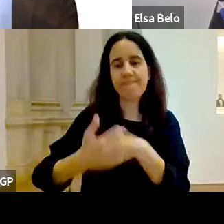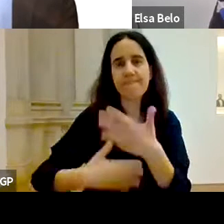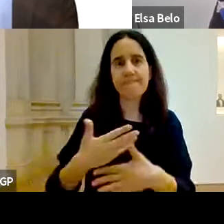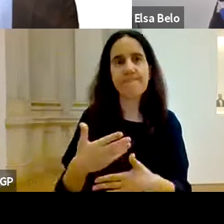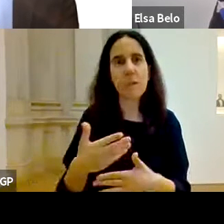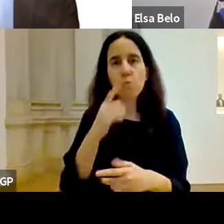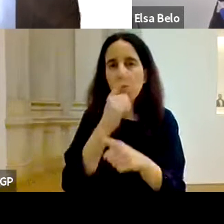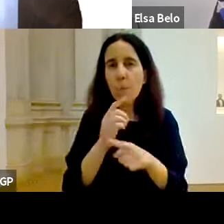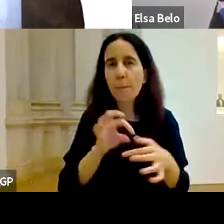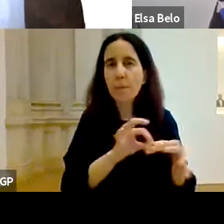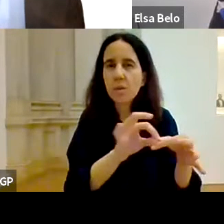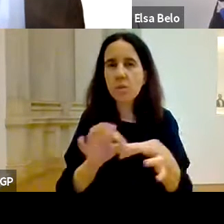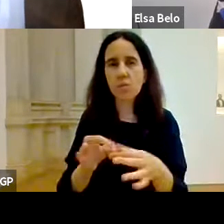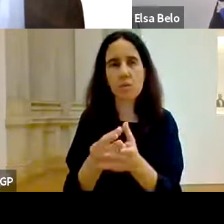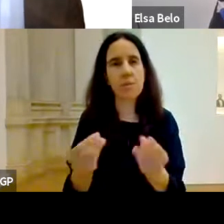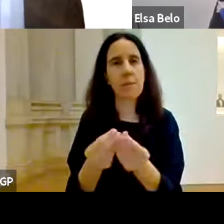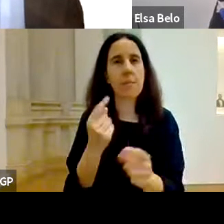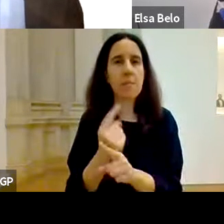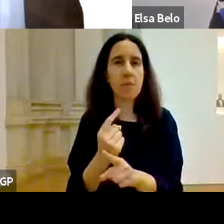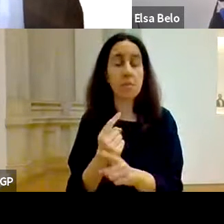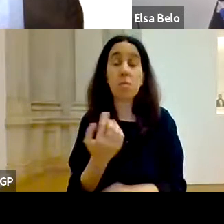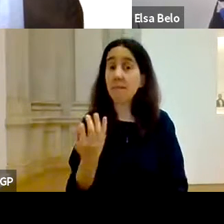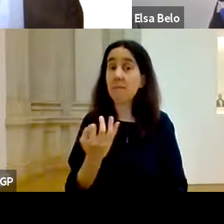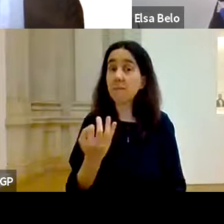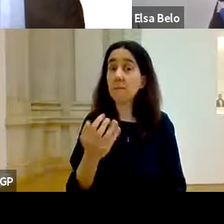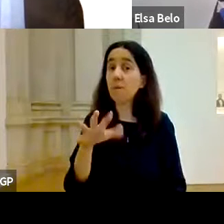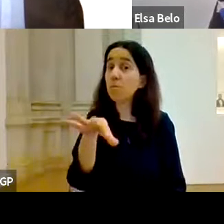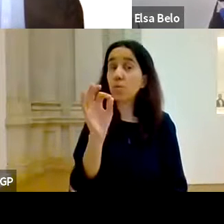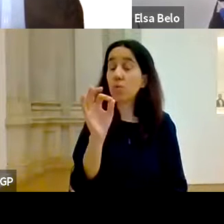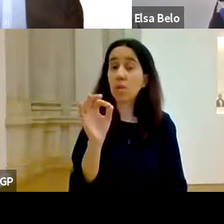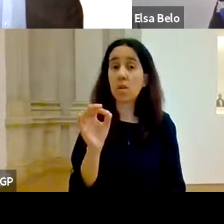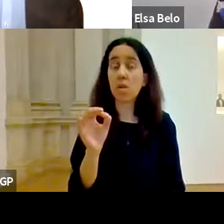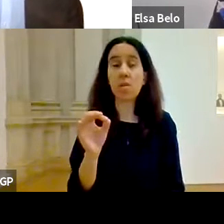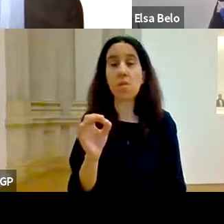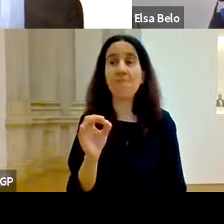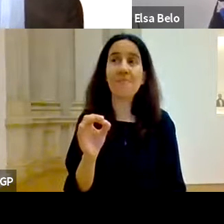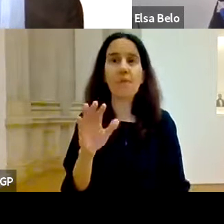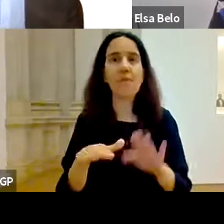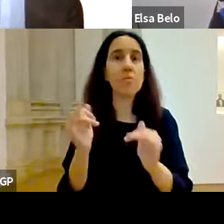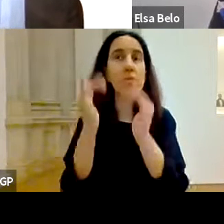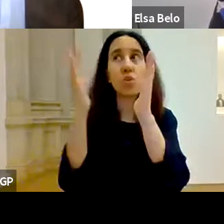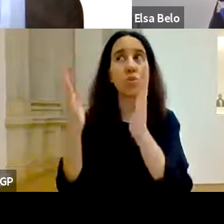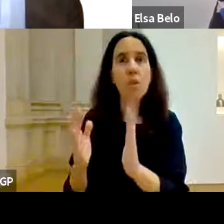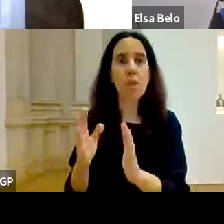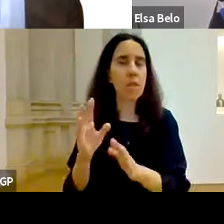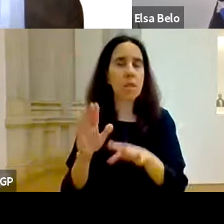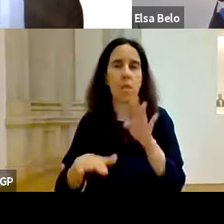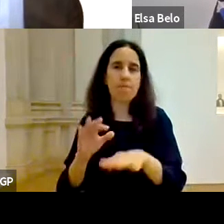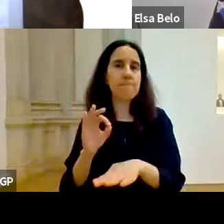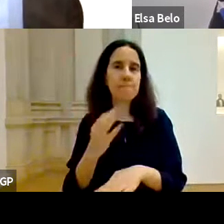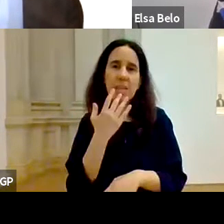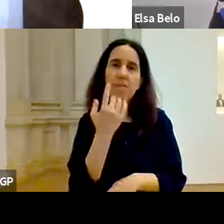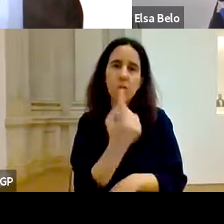denominador comum e nas mesmas ferramentas. Não obstante, essa é uma escolha muito, às vezes, institucional e, em alguns casos, até